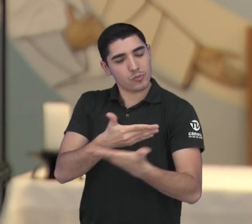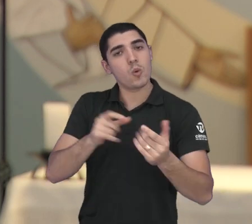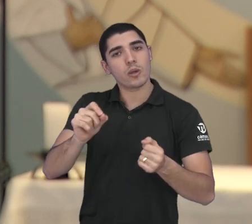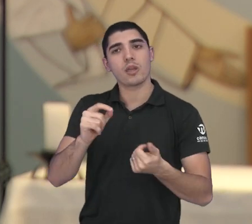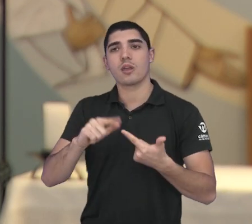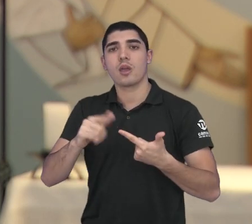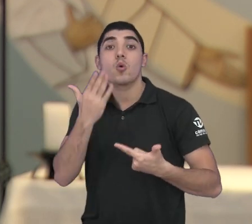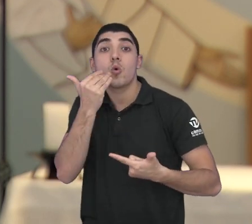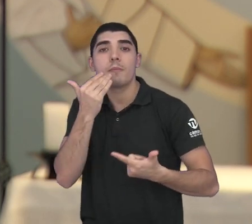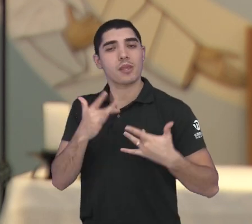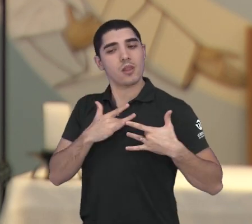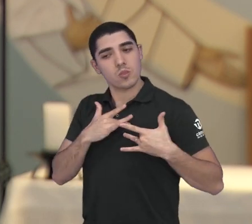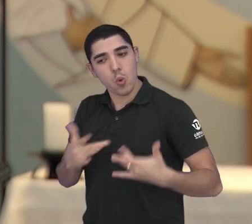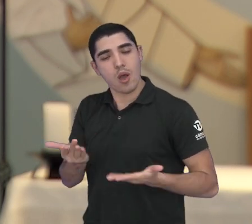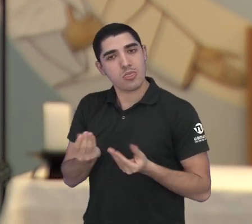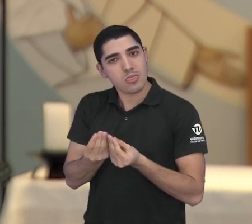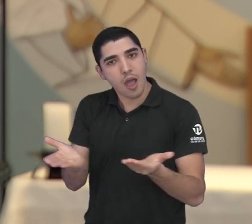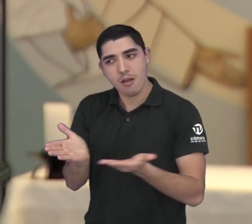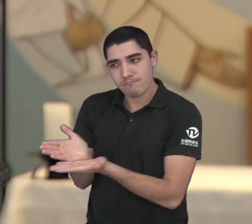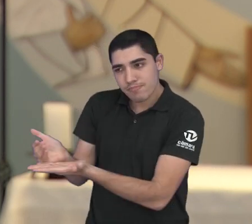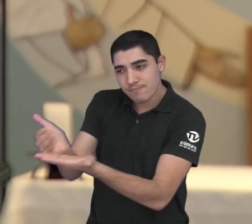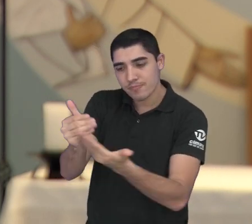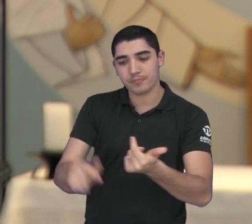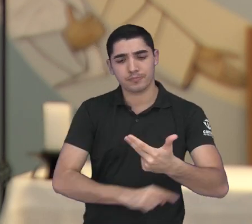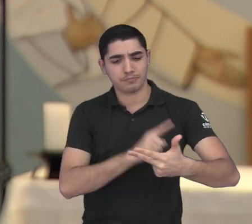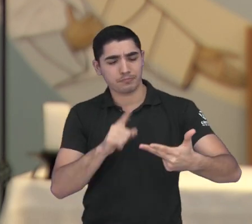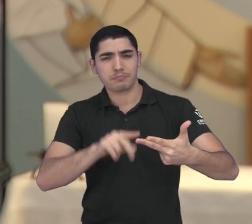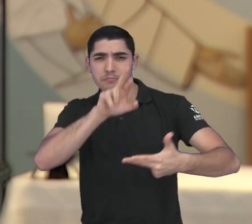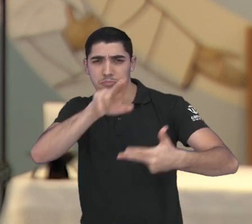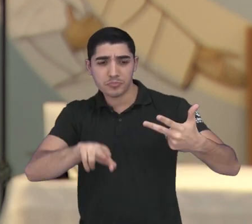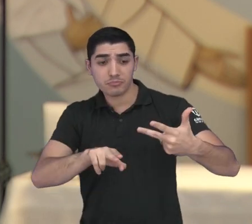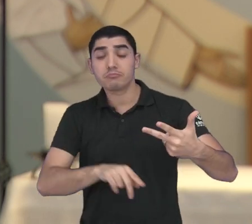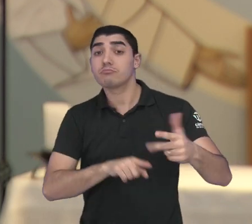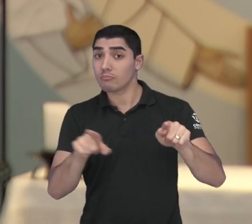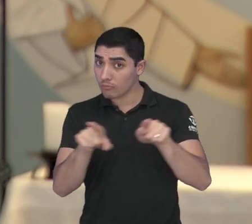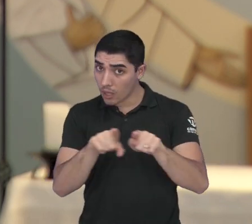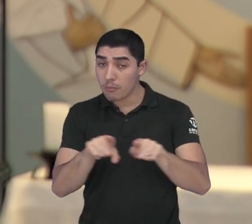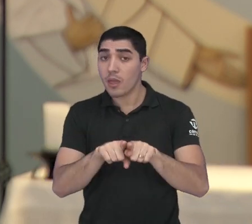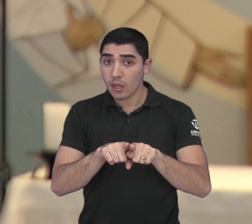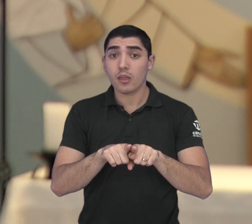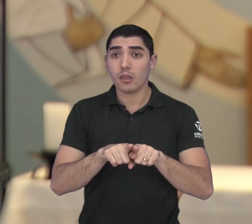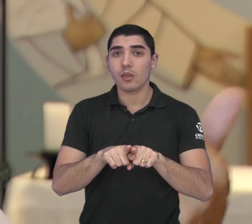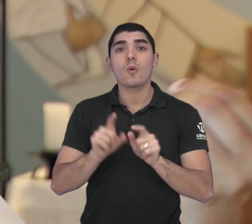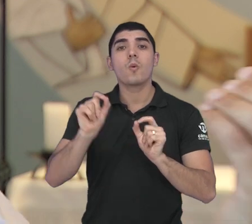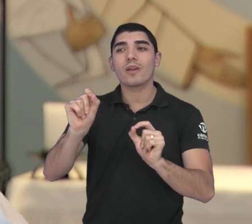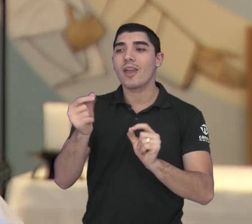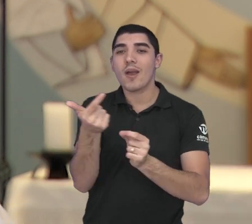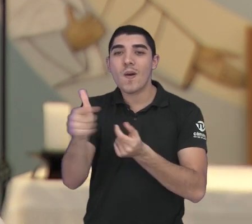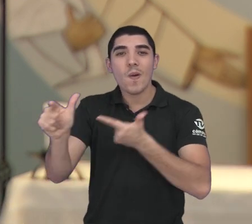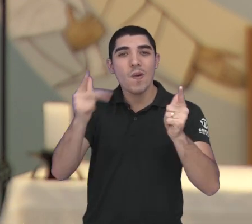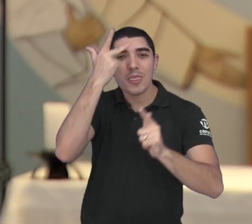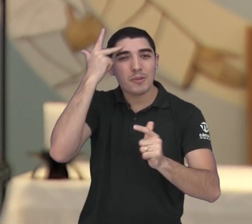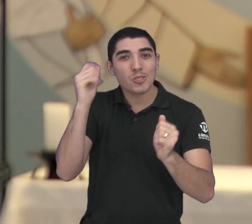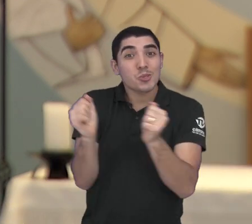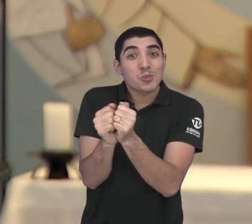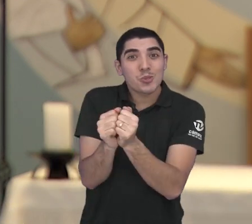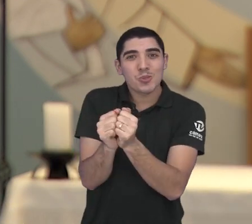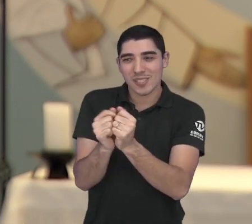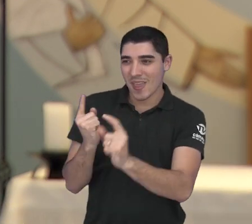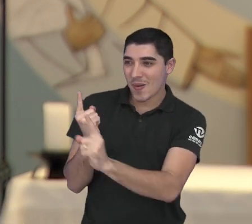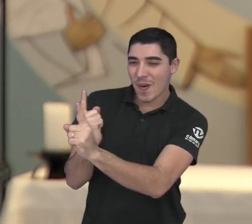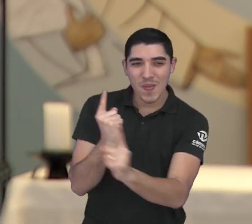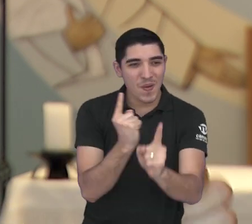A solidariedade na doação de alimentos, né, e de tantas outras formas, até mesmo no ir ao encontro do